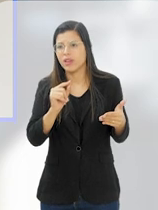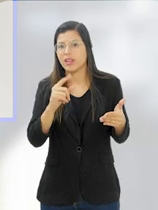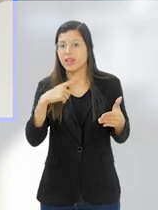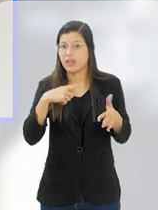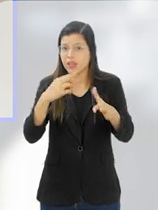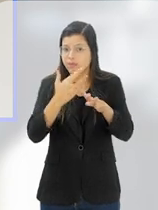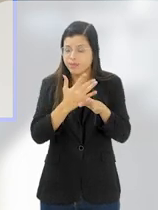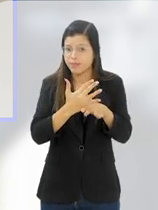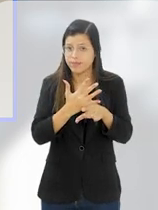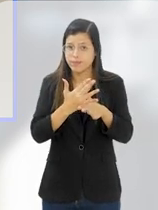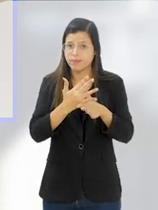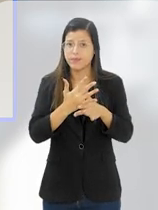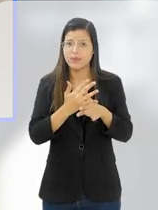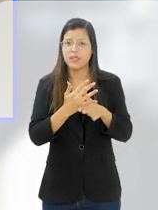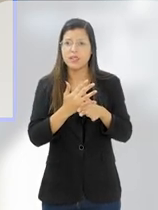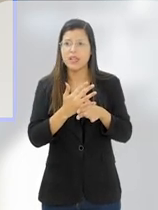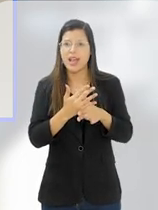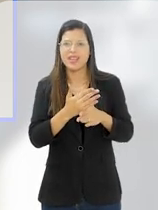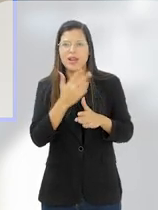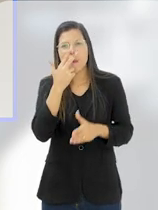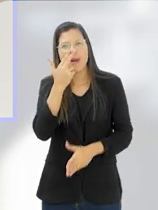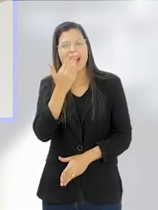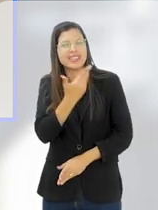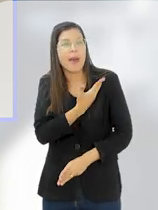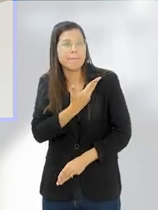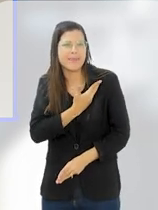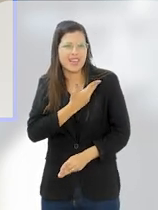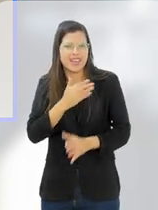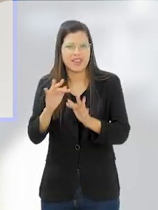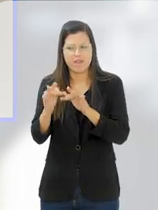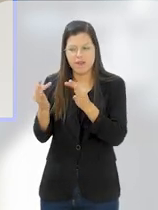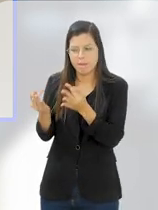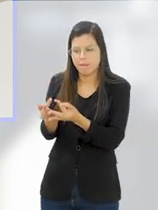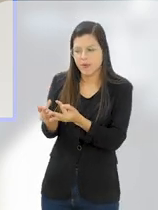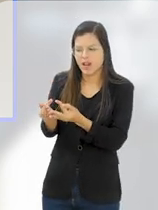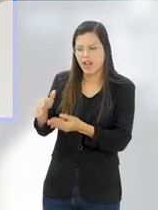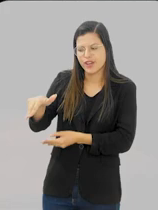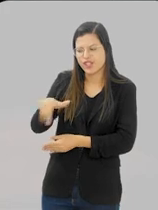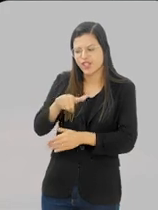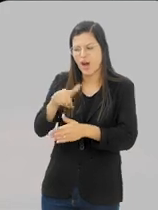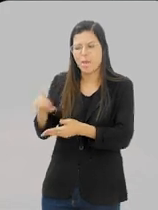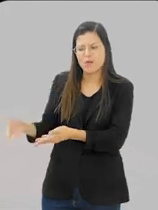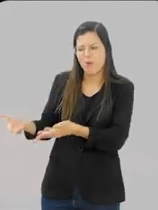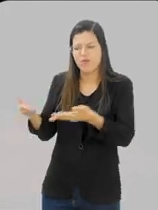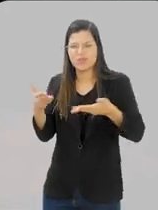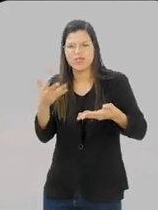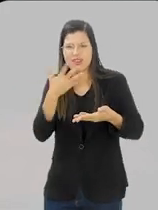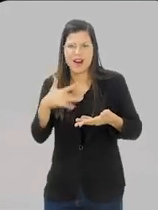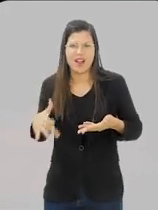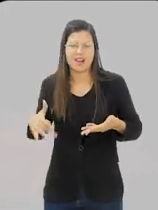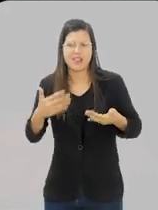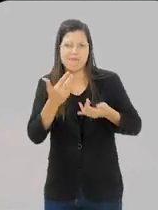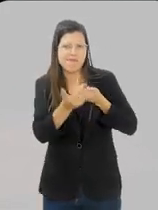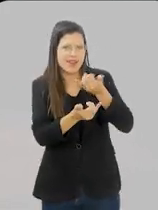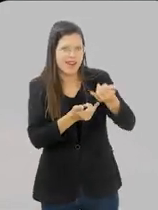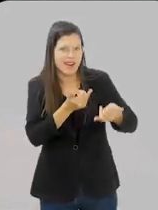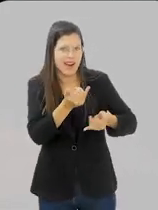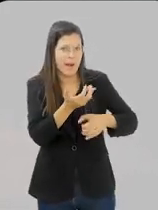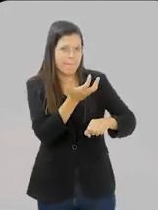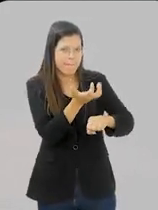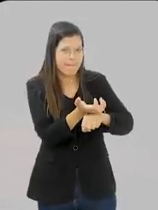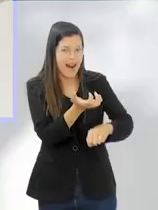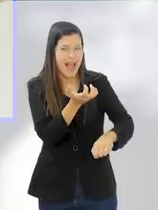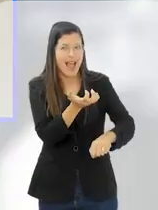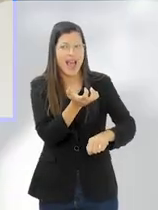ter cidades amigas das famílias, cidades que convidem as crianças para brincar, que convidem as crianças para as